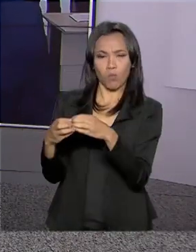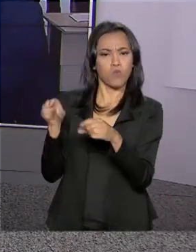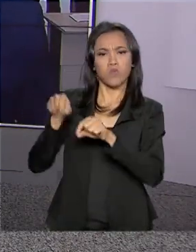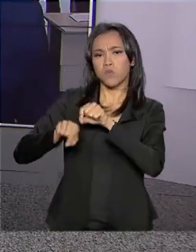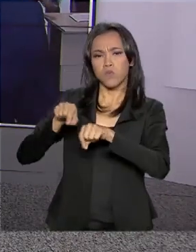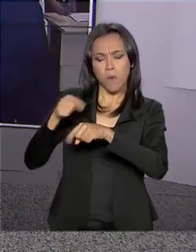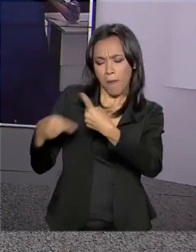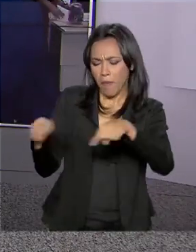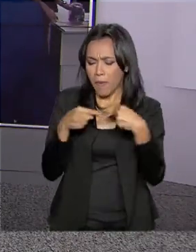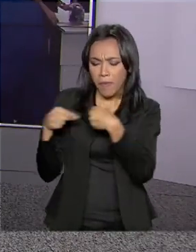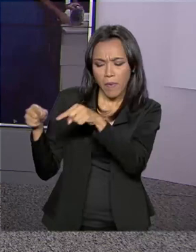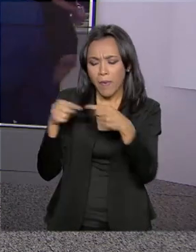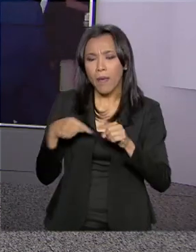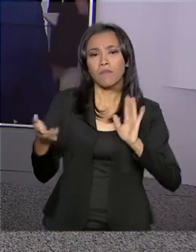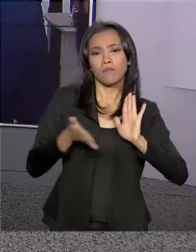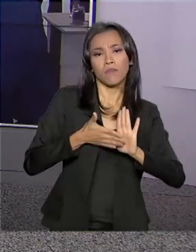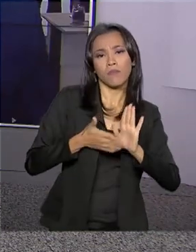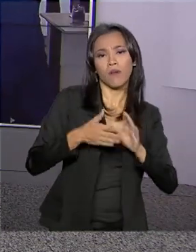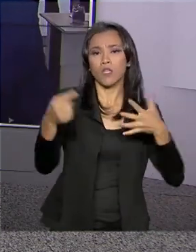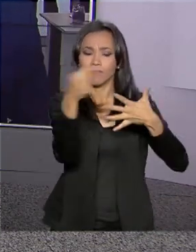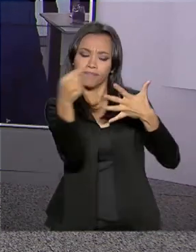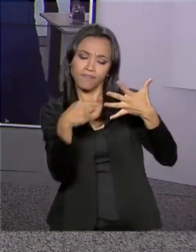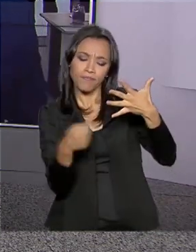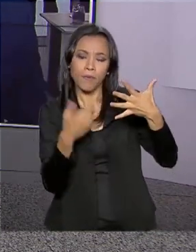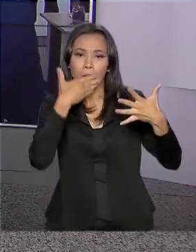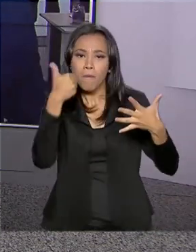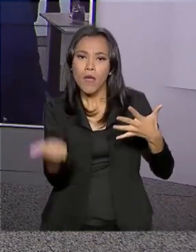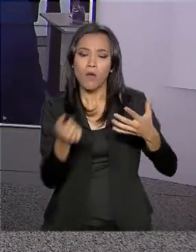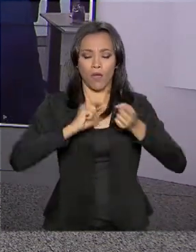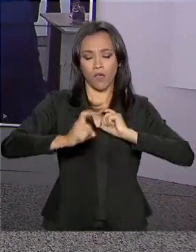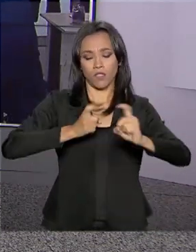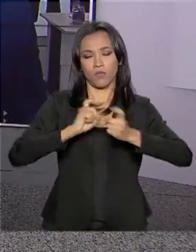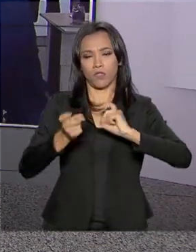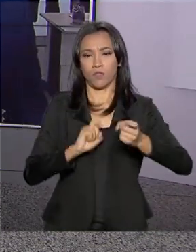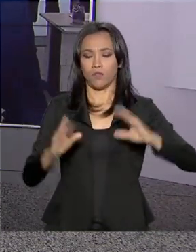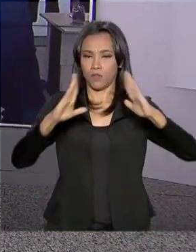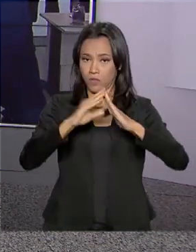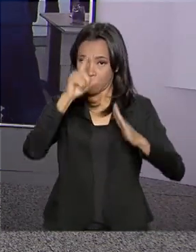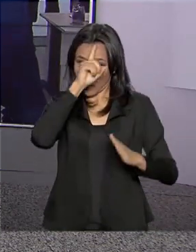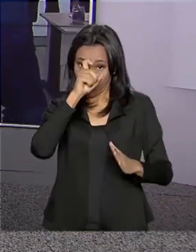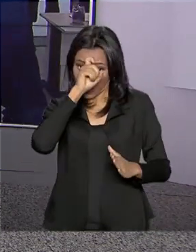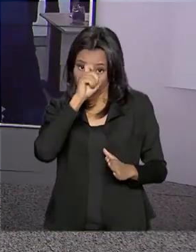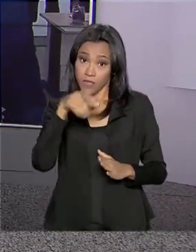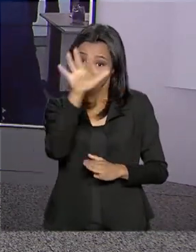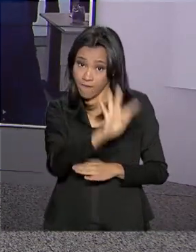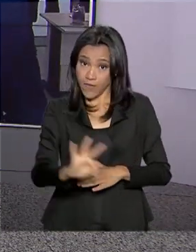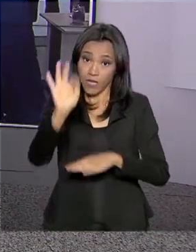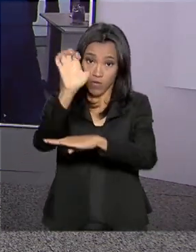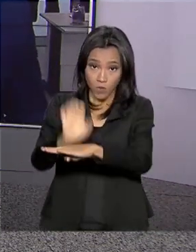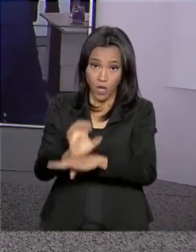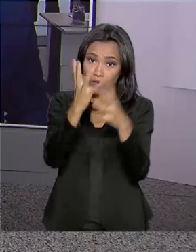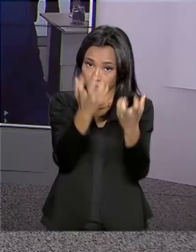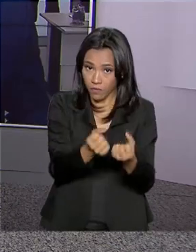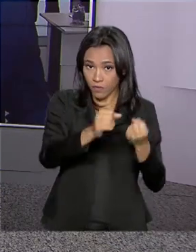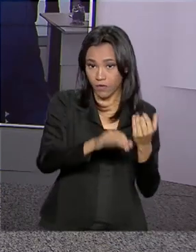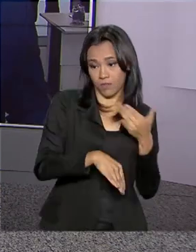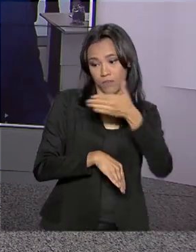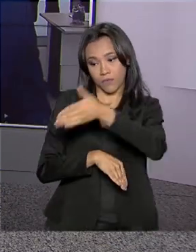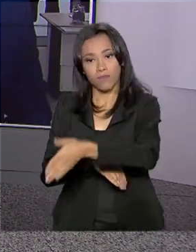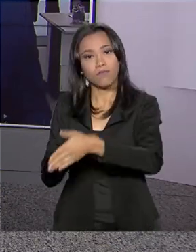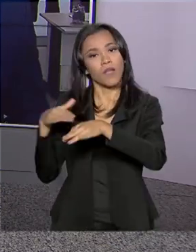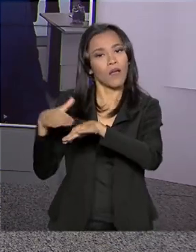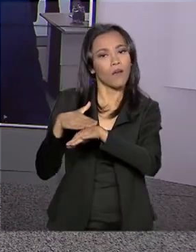no rio de janeiro medidas para melhorar o atendimento ea gestão dos hospitais federais do estado então a gente vai até lá conversar com o repórter marcelo